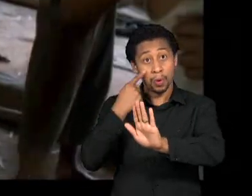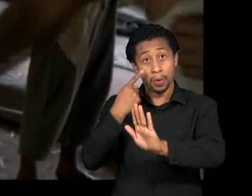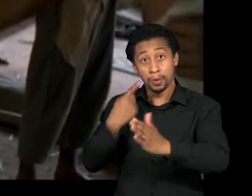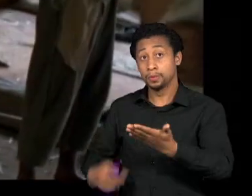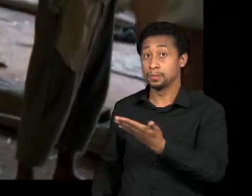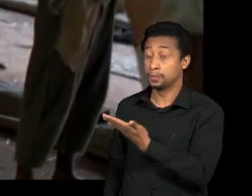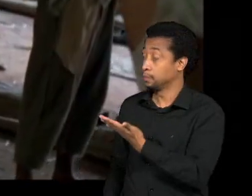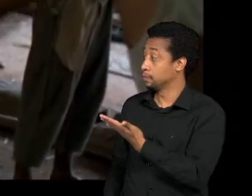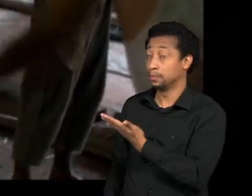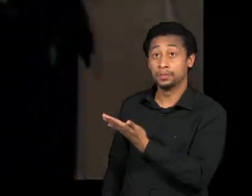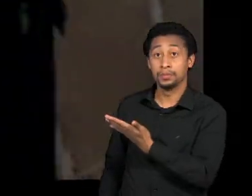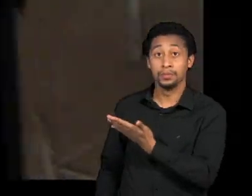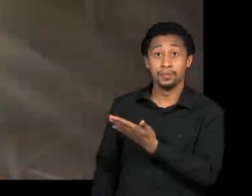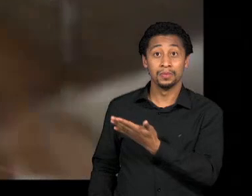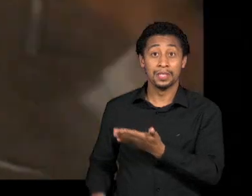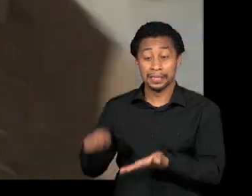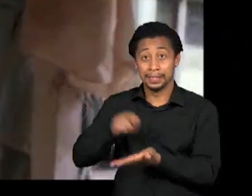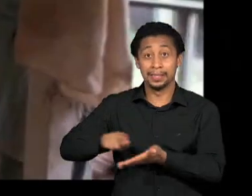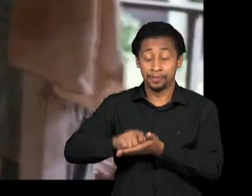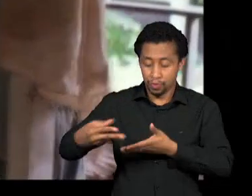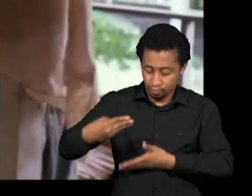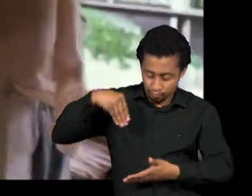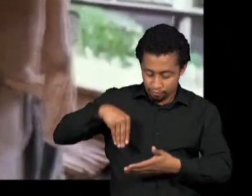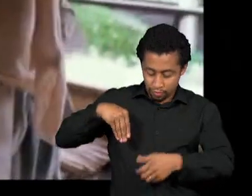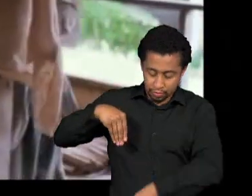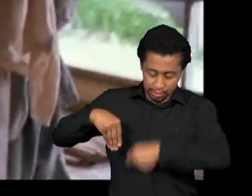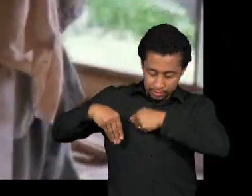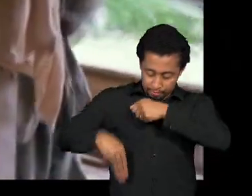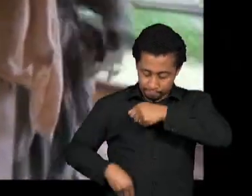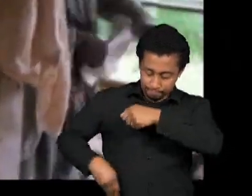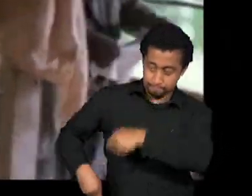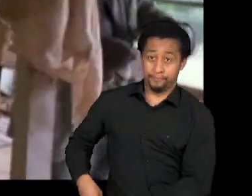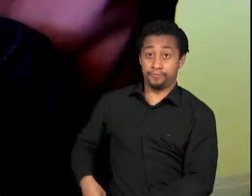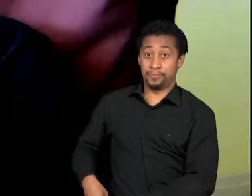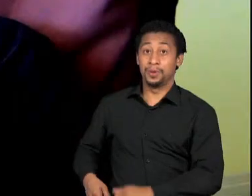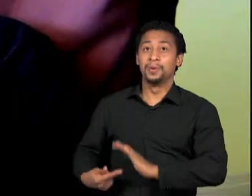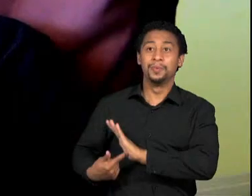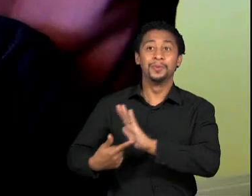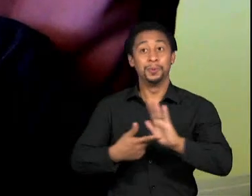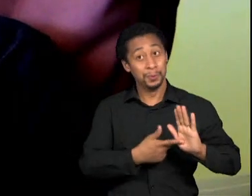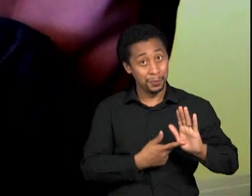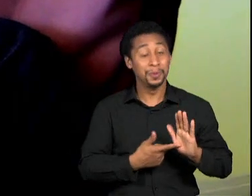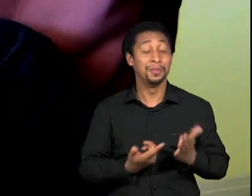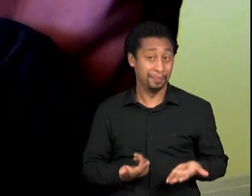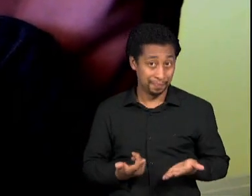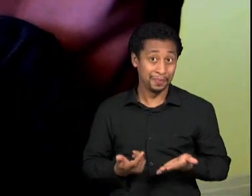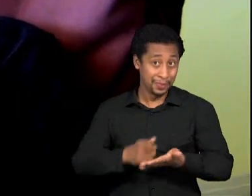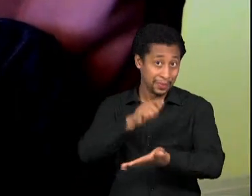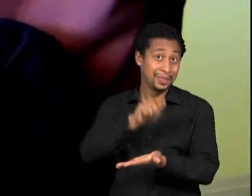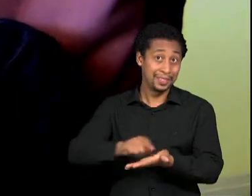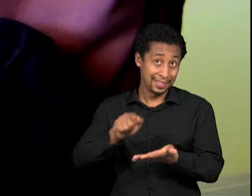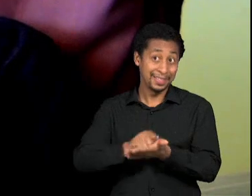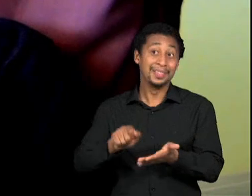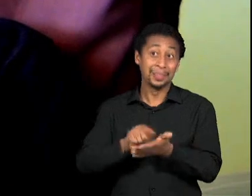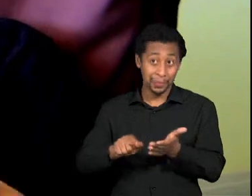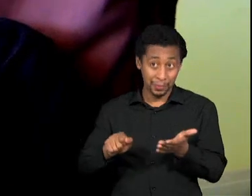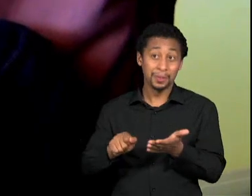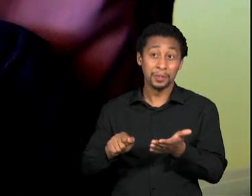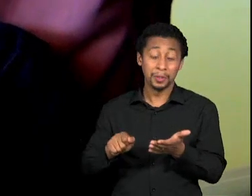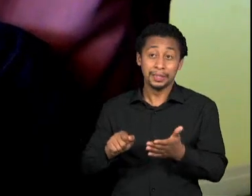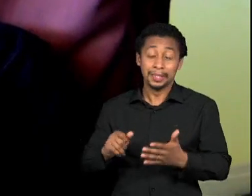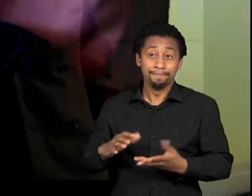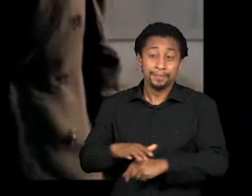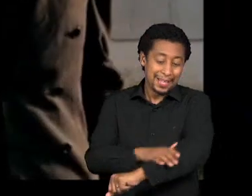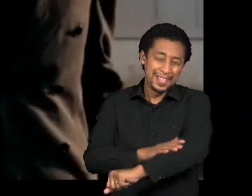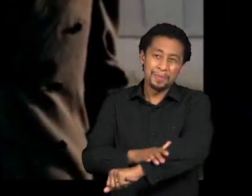de um escritor orgânico, né, em que o escritor está diretamente colado à